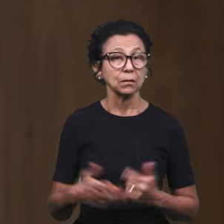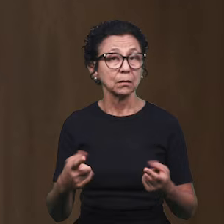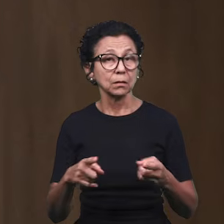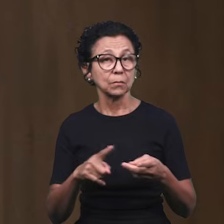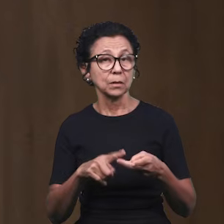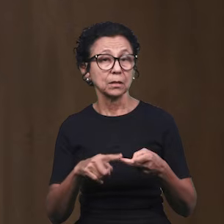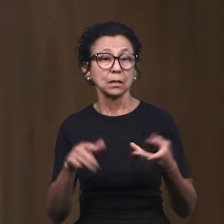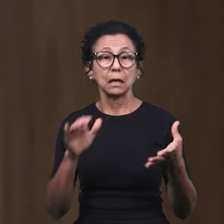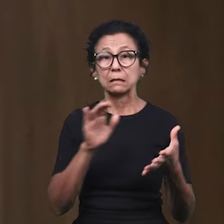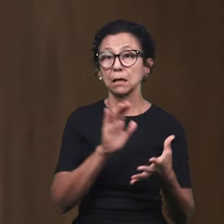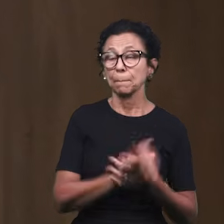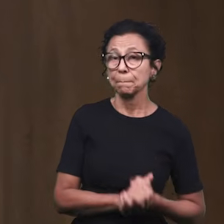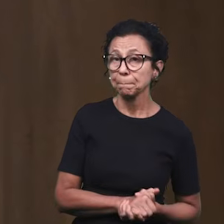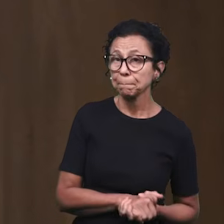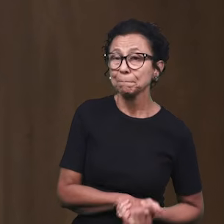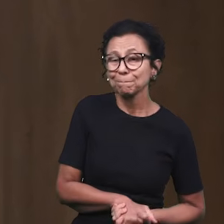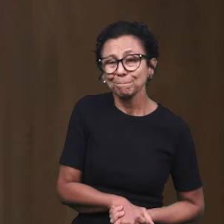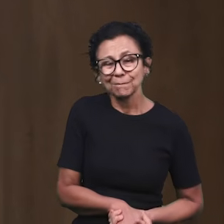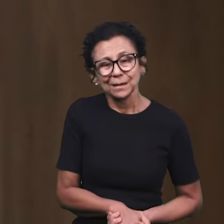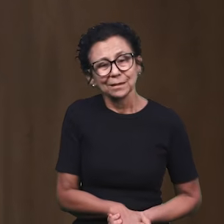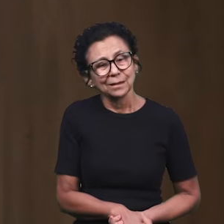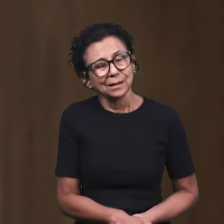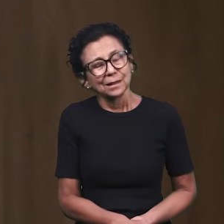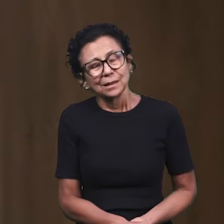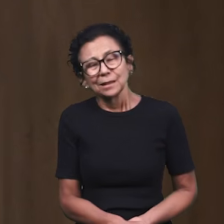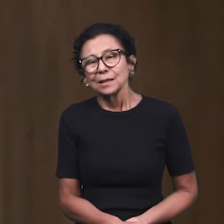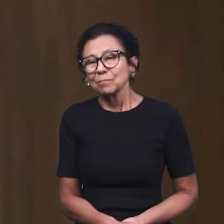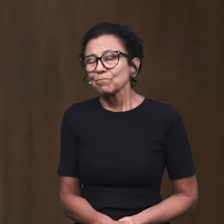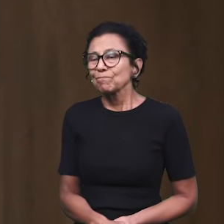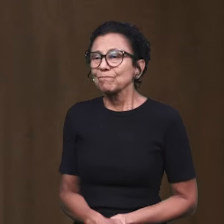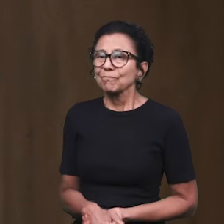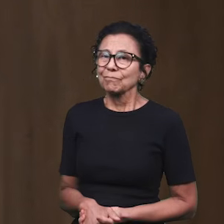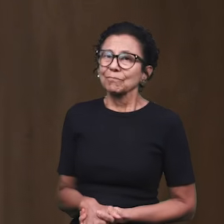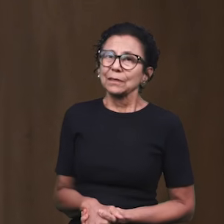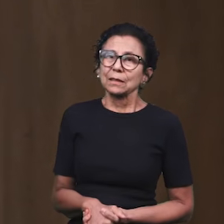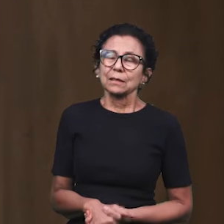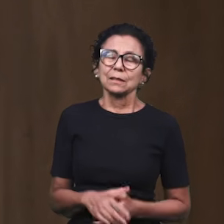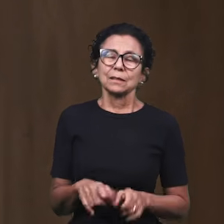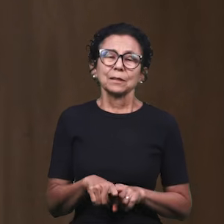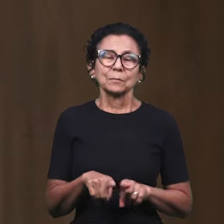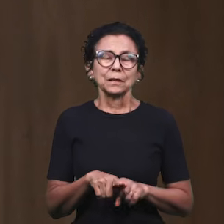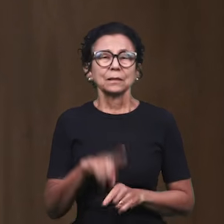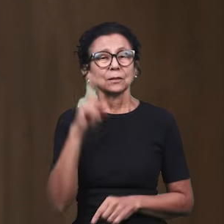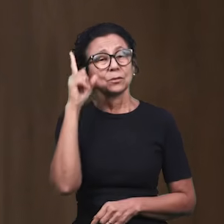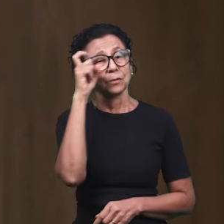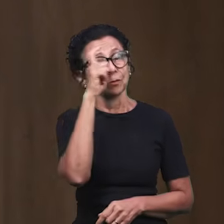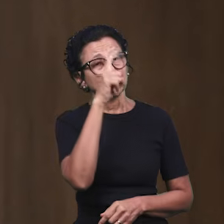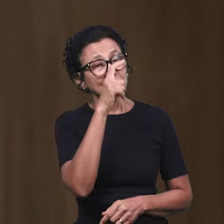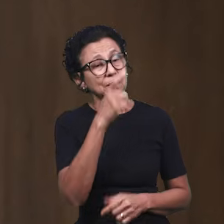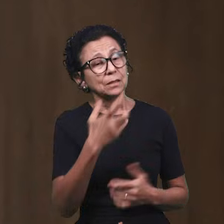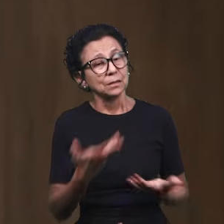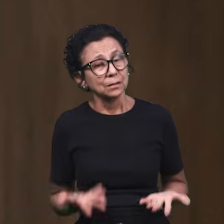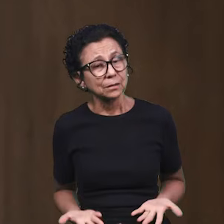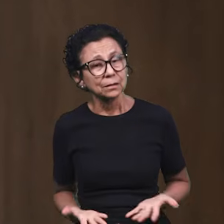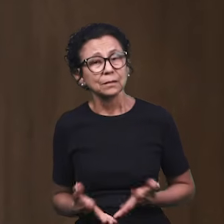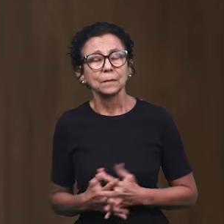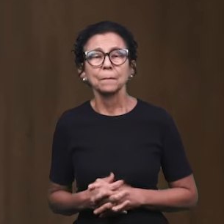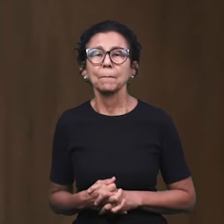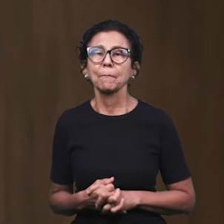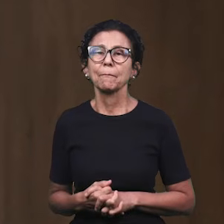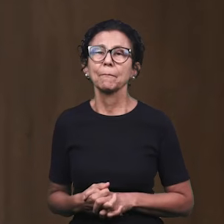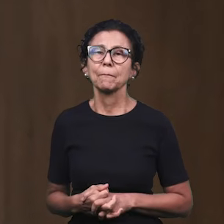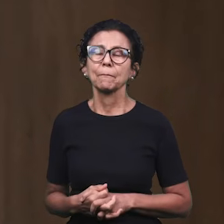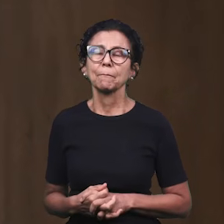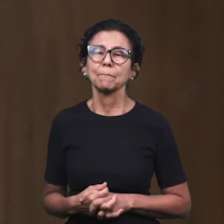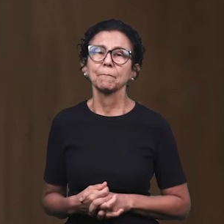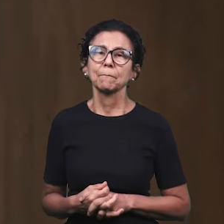E, às vezes, na cidade, moradia, mas nós vemos aqui que o Senhor, né, no mesmo